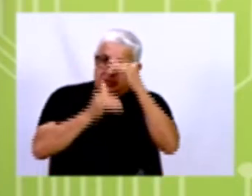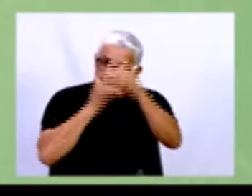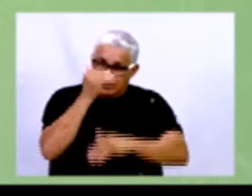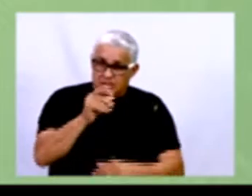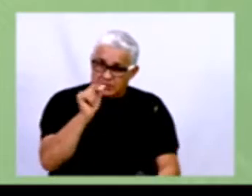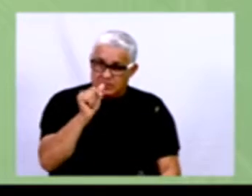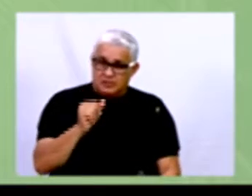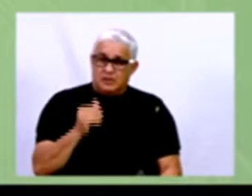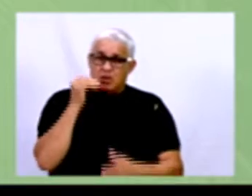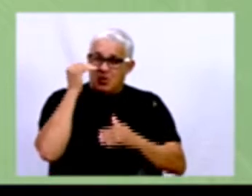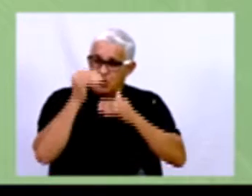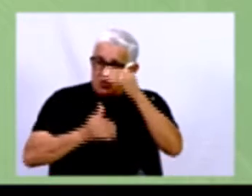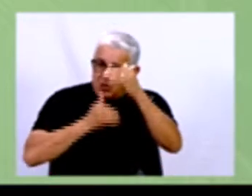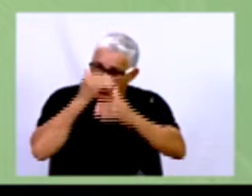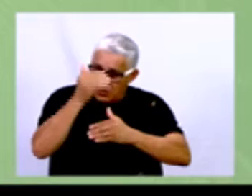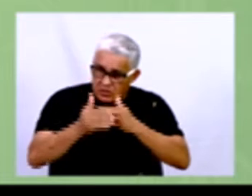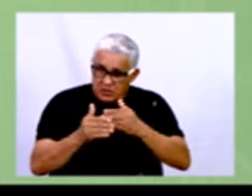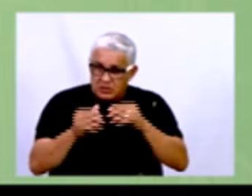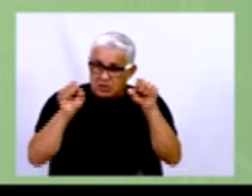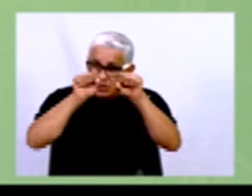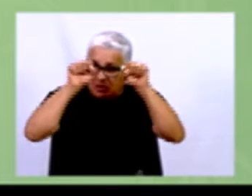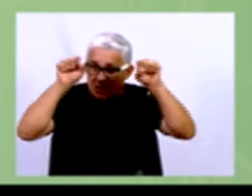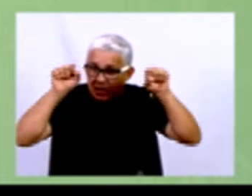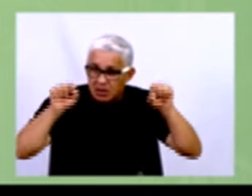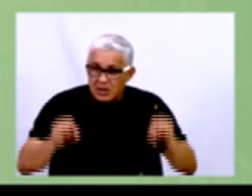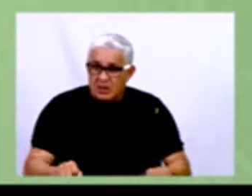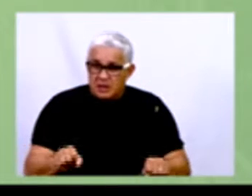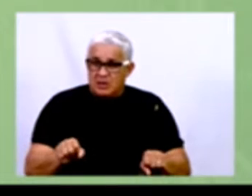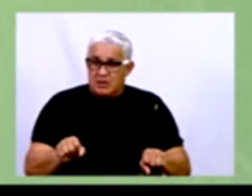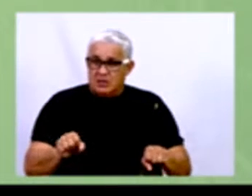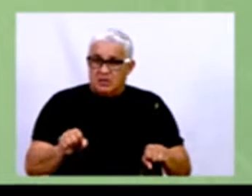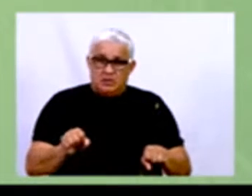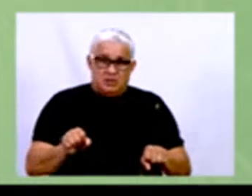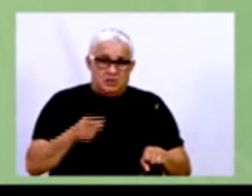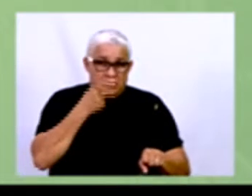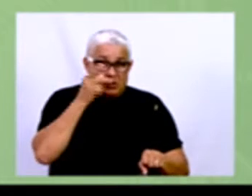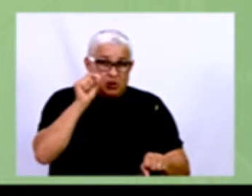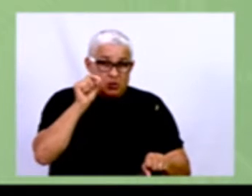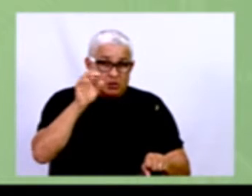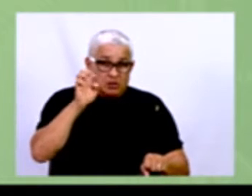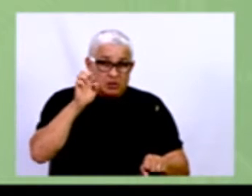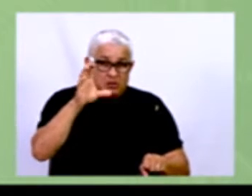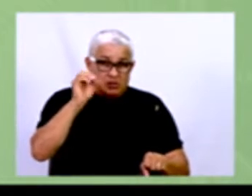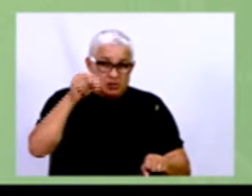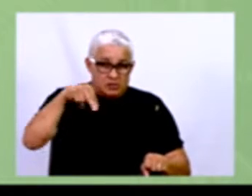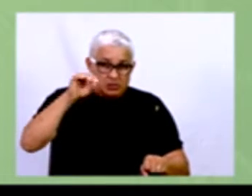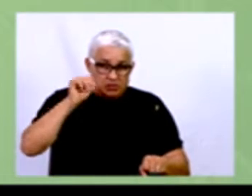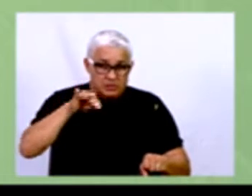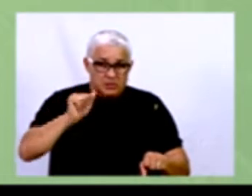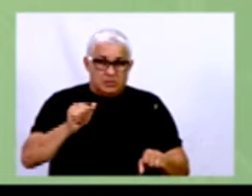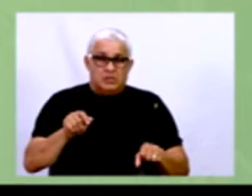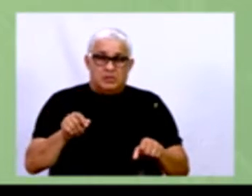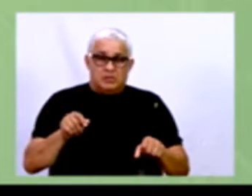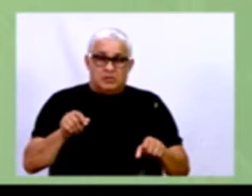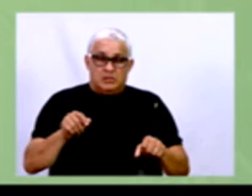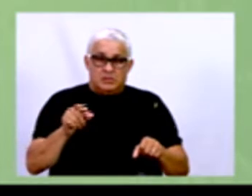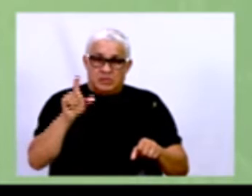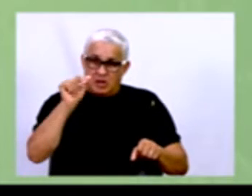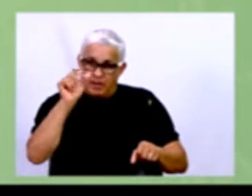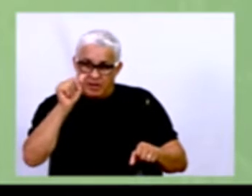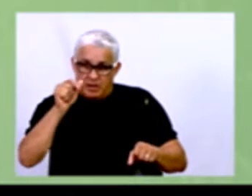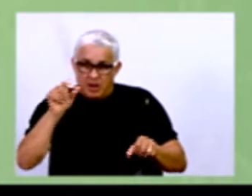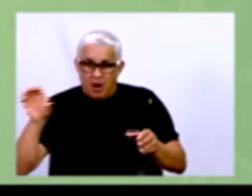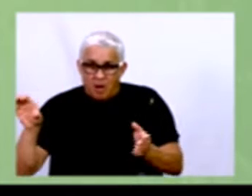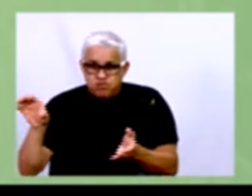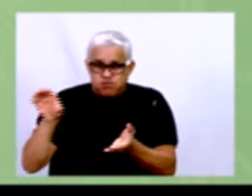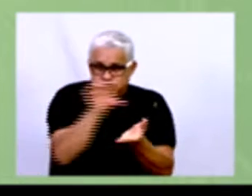econômico é um processo sistemático, ele está falando da economia, tá? De acumulação de capital e de incorporação de